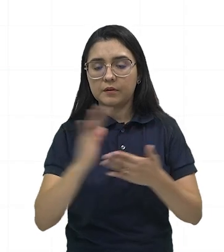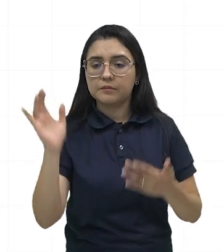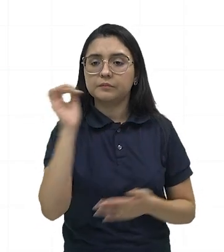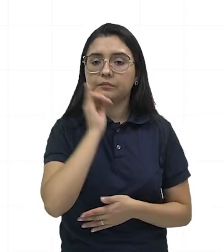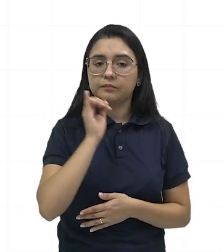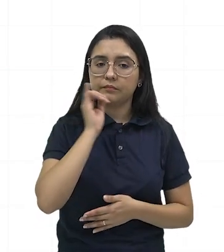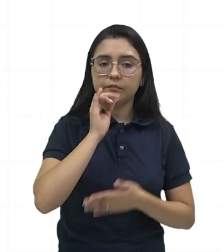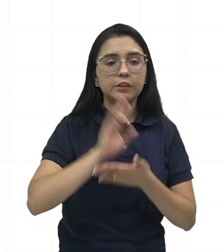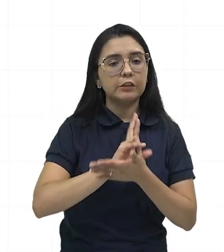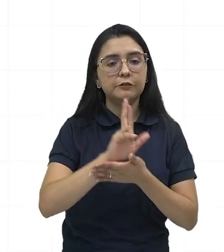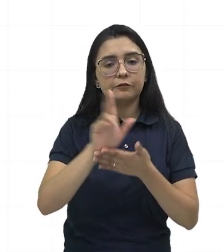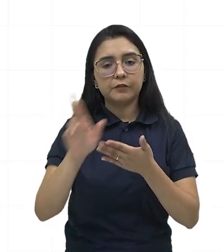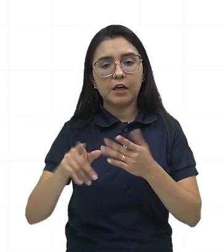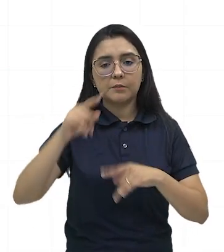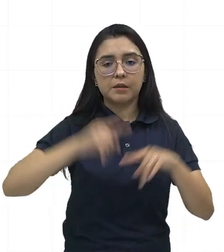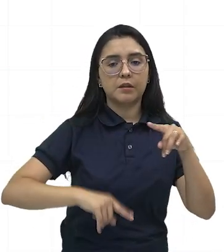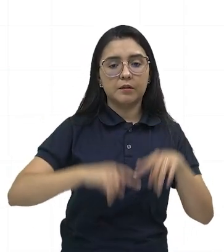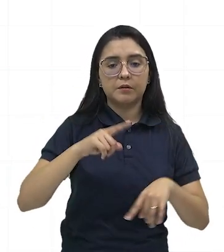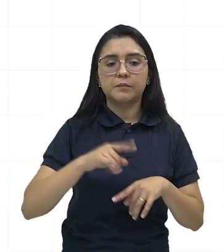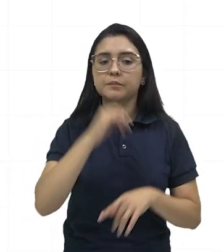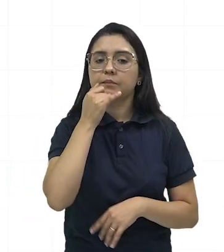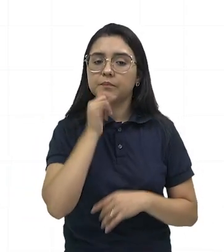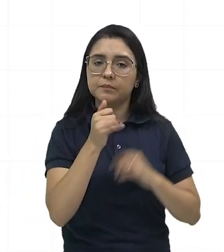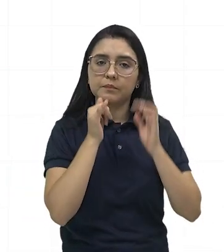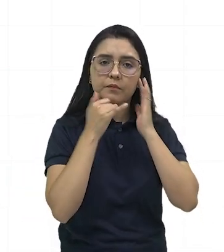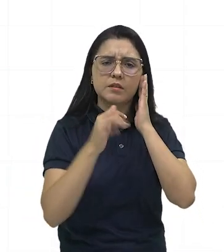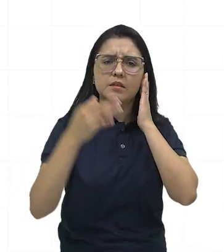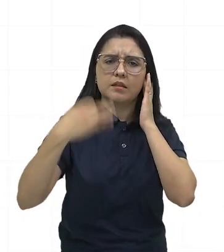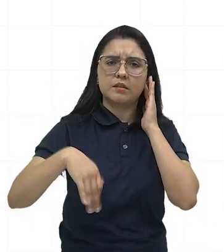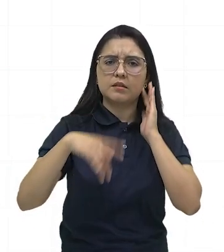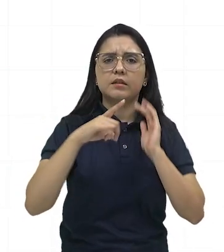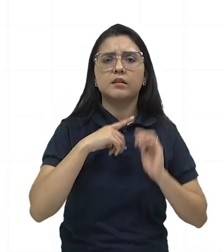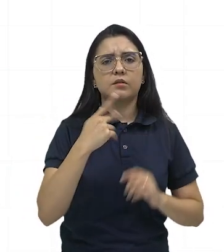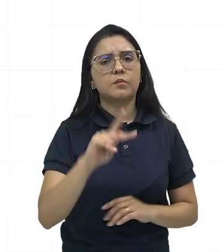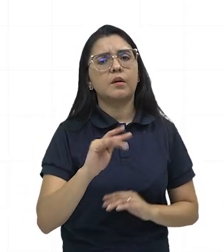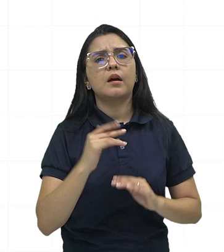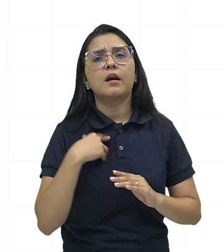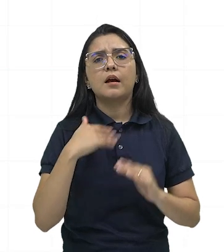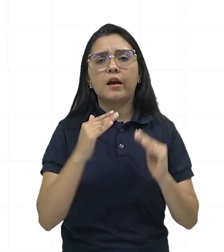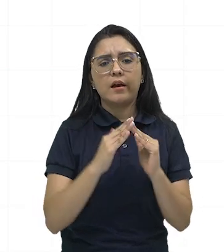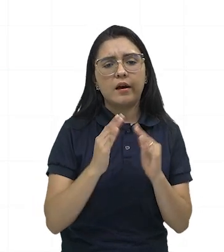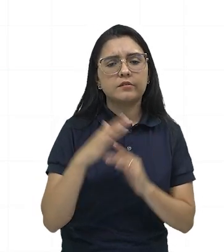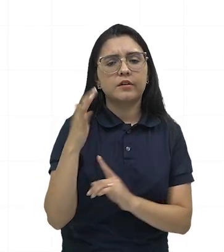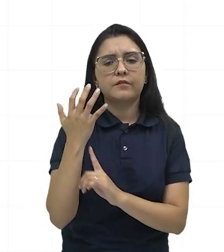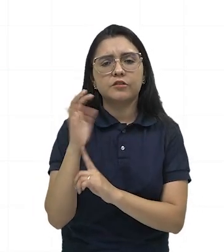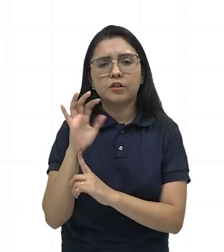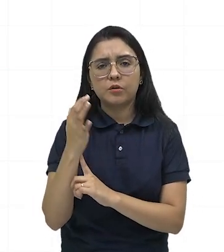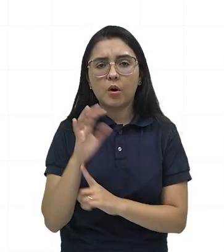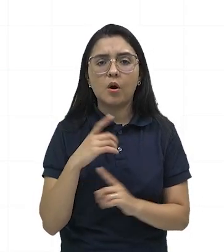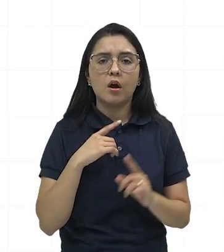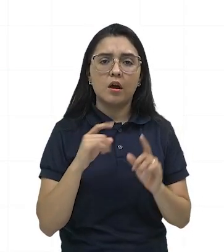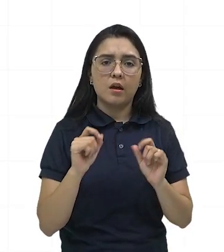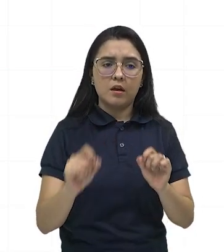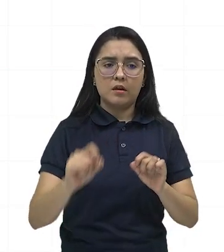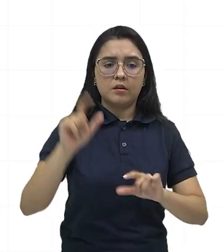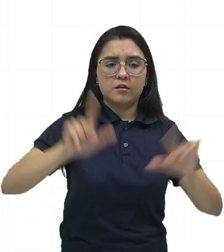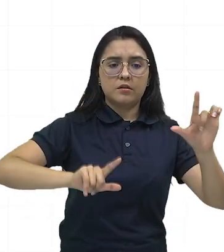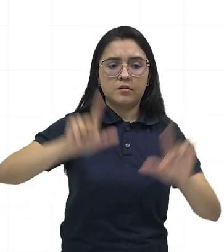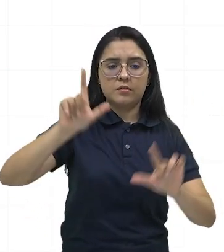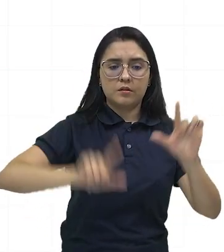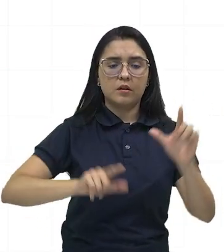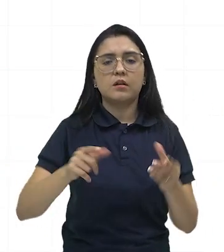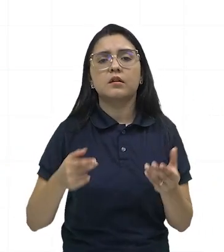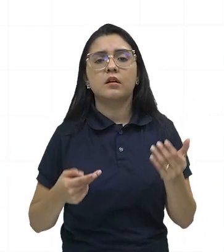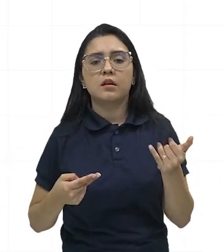temos vários equipamentos eletrônicos que com certeza tem na sua casa, ventiladores, televisões, carregadores